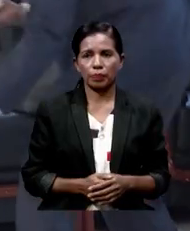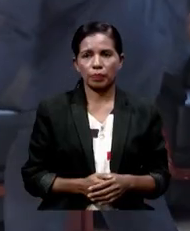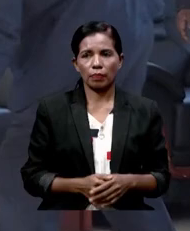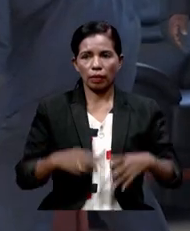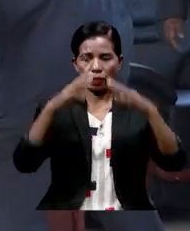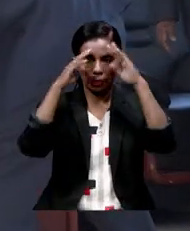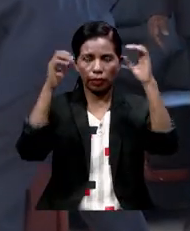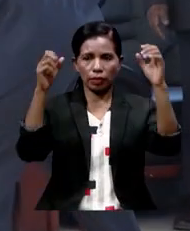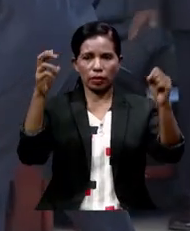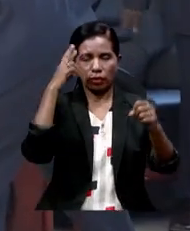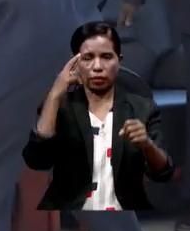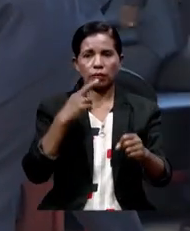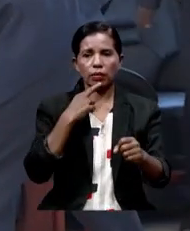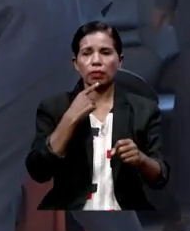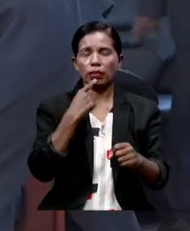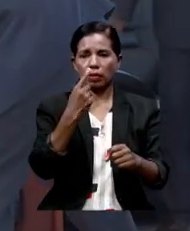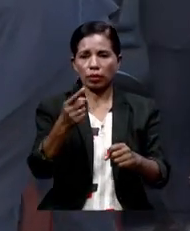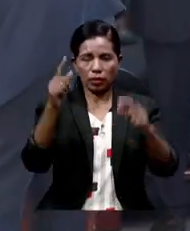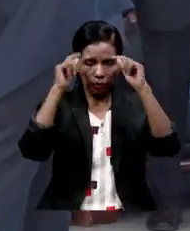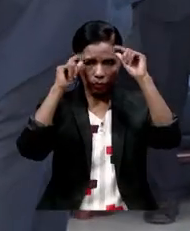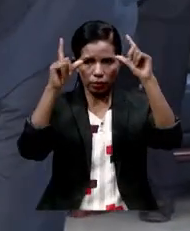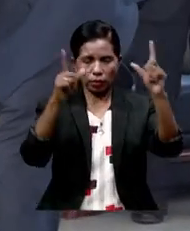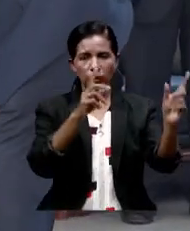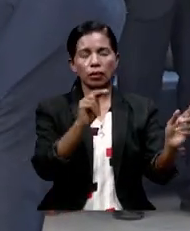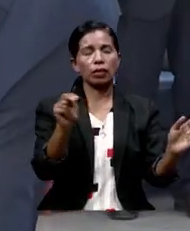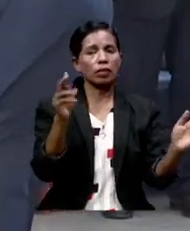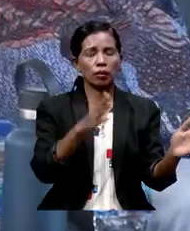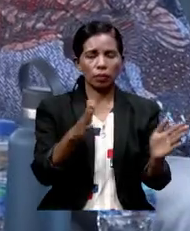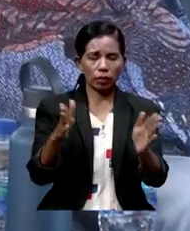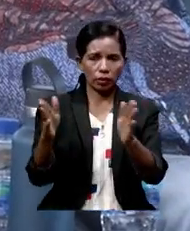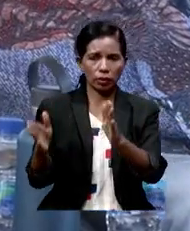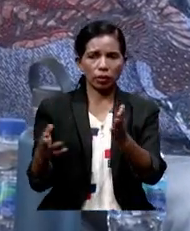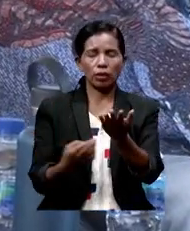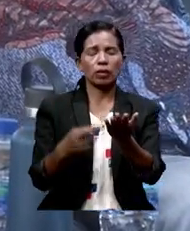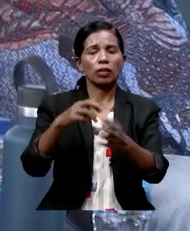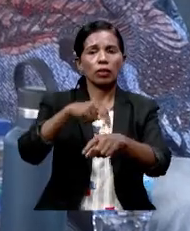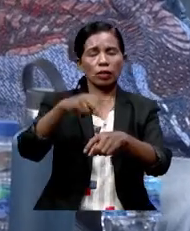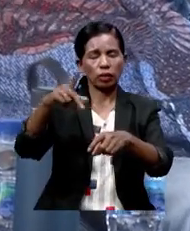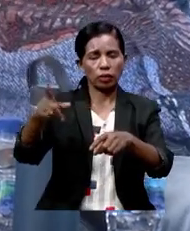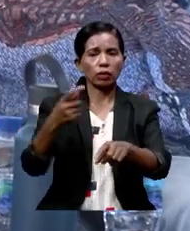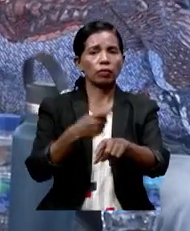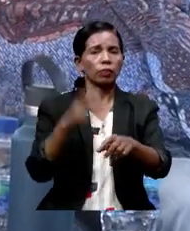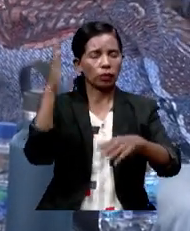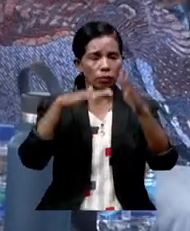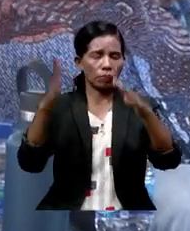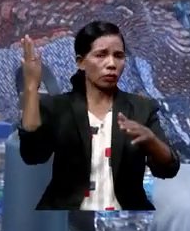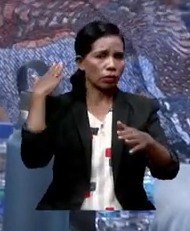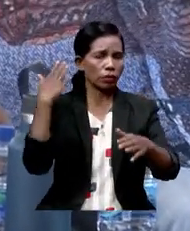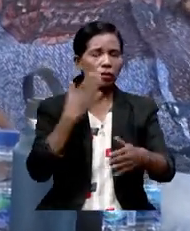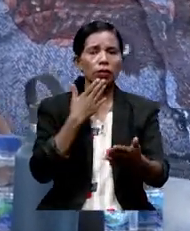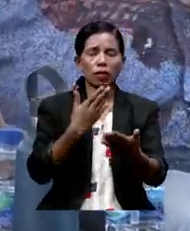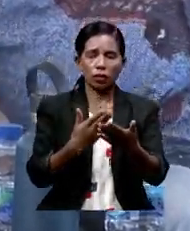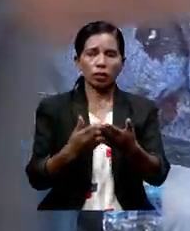Presidente da República, Zé Ramos Horta, Teten, Timor-Leste, no processo de reconciliação nacional do conflito passado de Aclio e